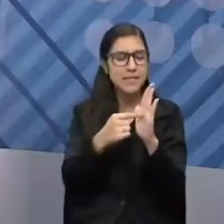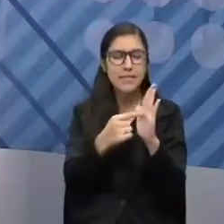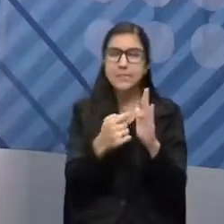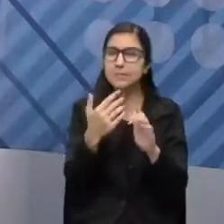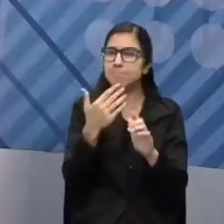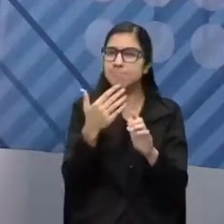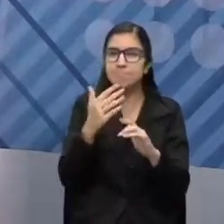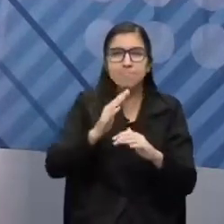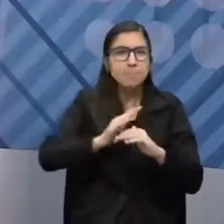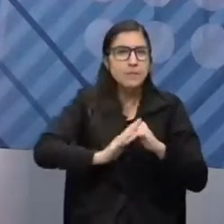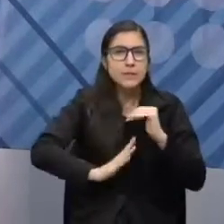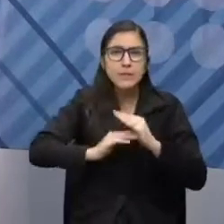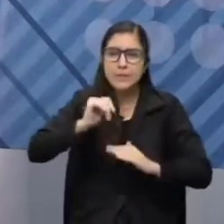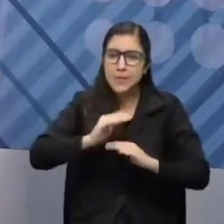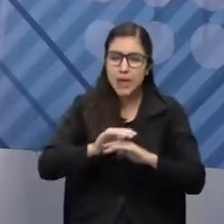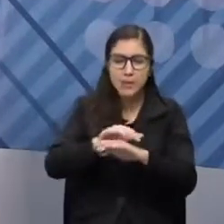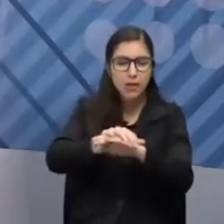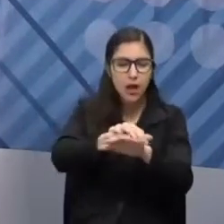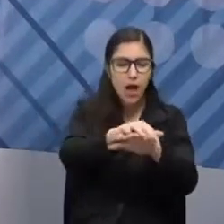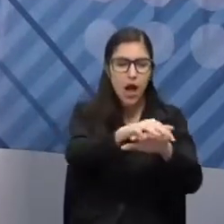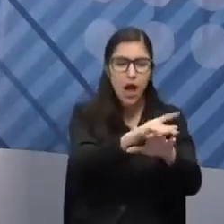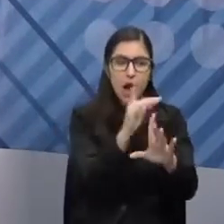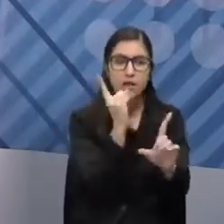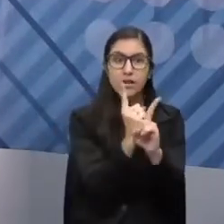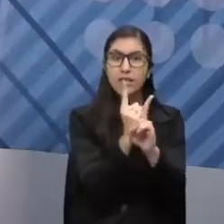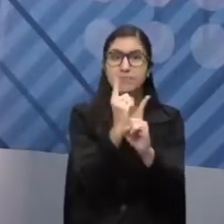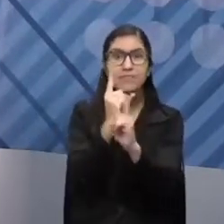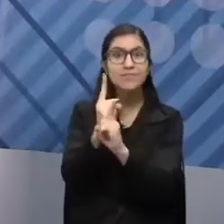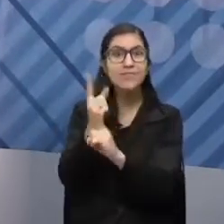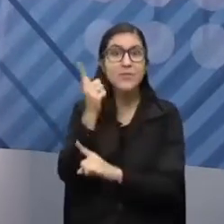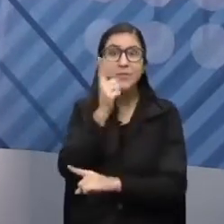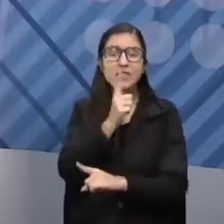refinado que tudo que ele toca ele identifica